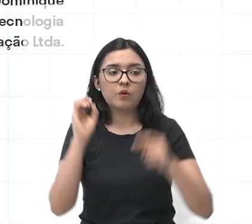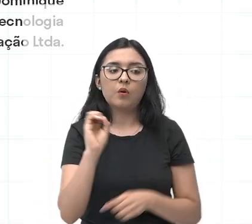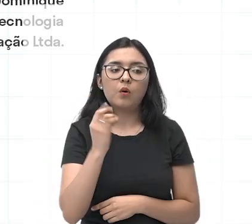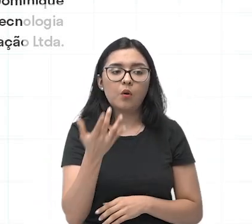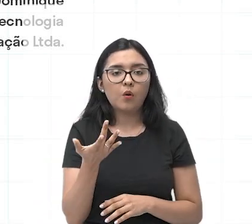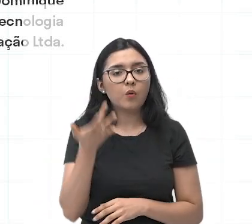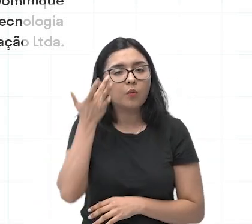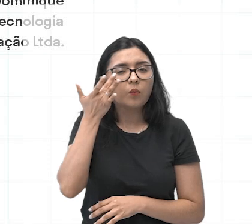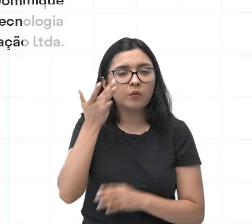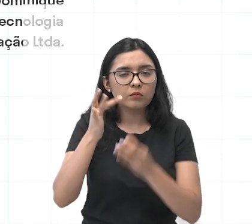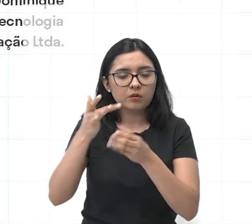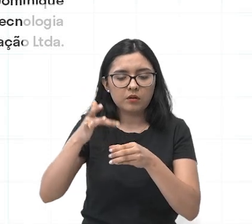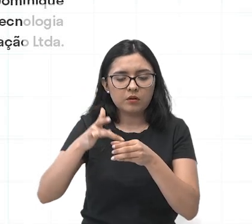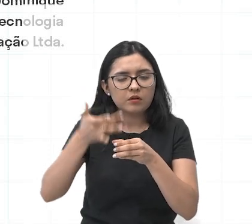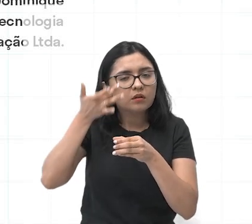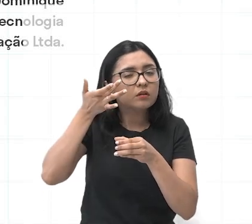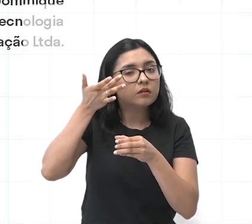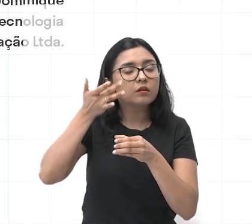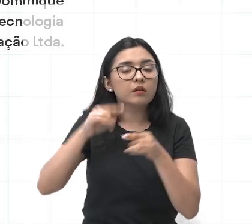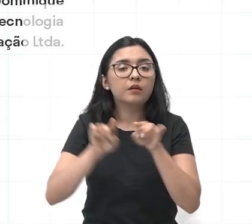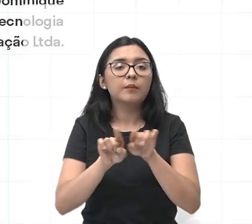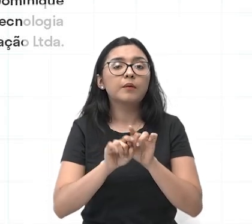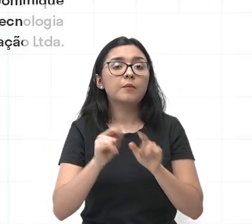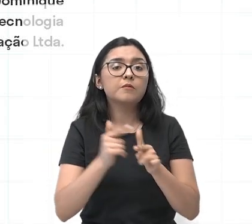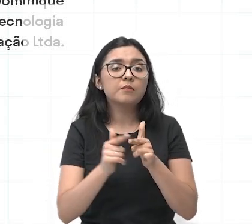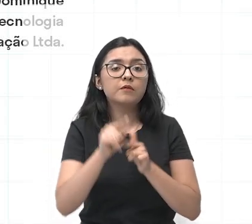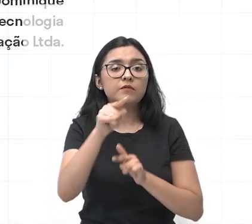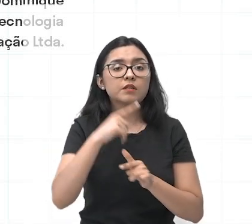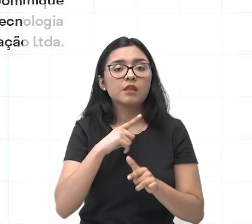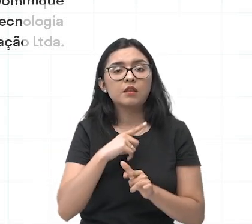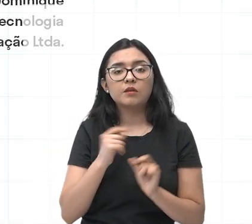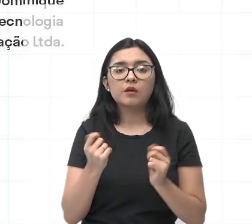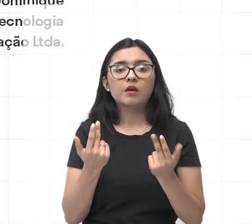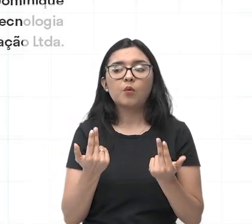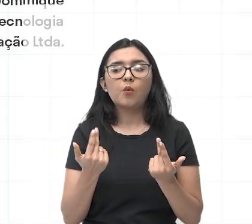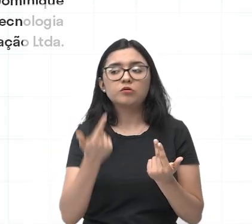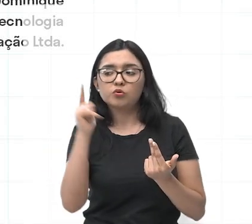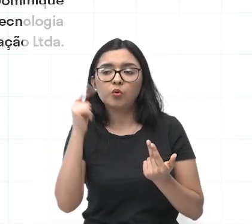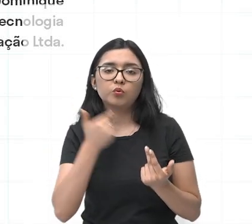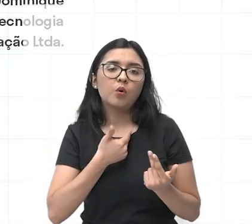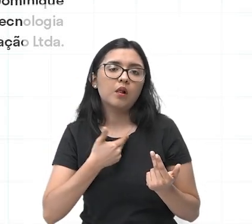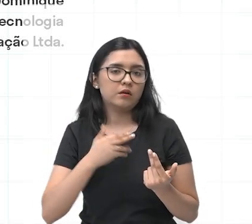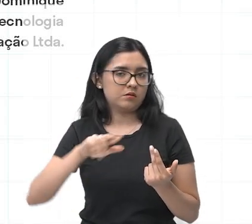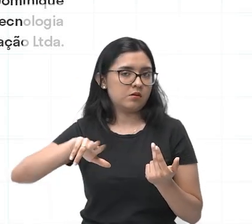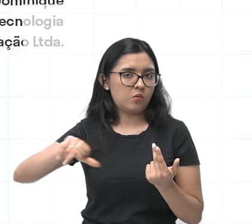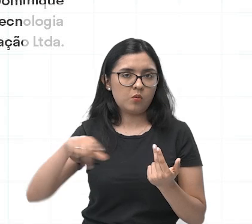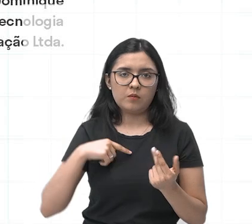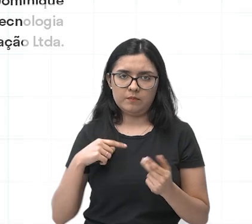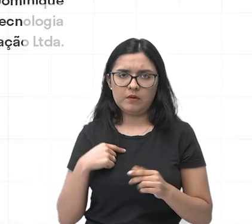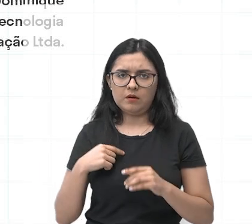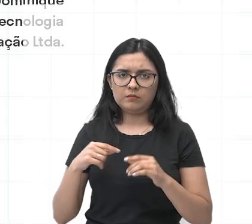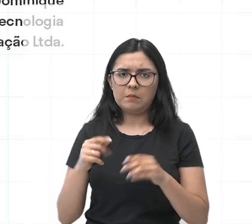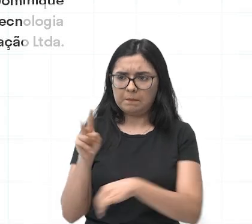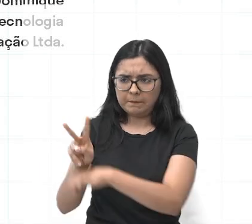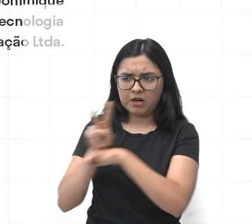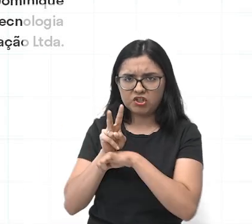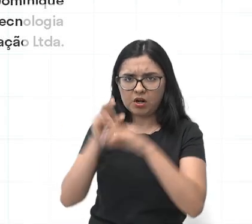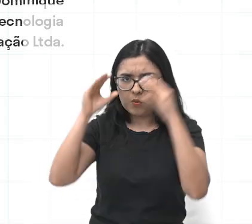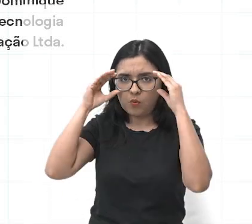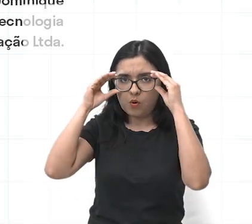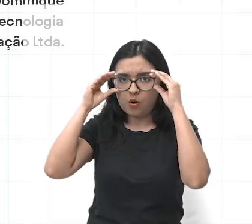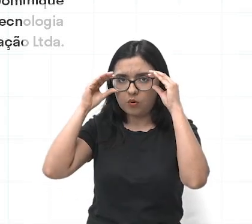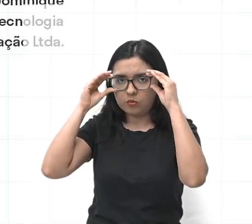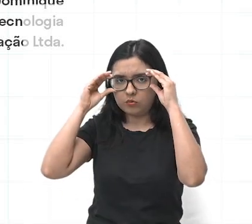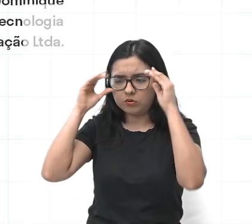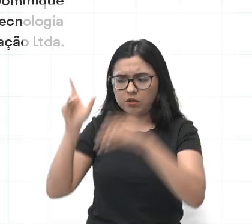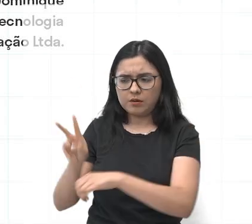prescritos individualmente. Quer dizer, o problema que você tem não é igual ao do seu coleguinha. Então não adianta pegar os óculos dele, porque